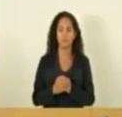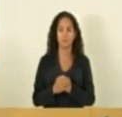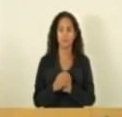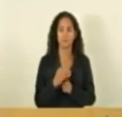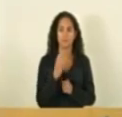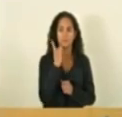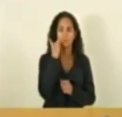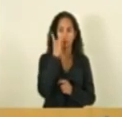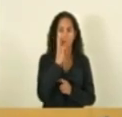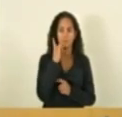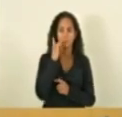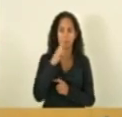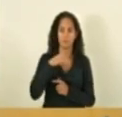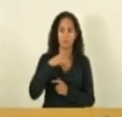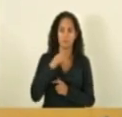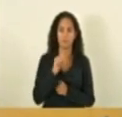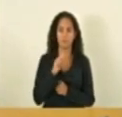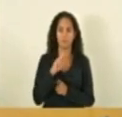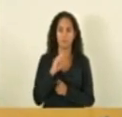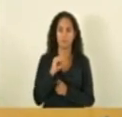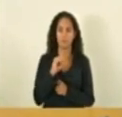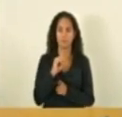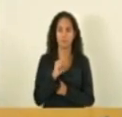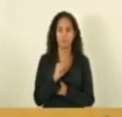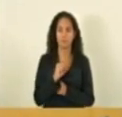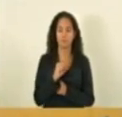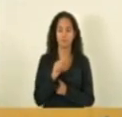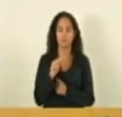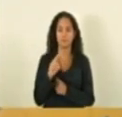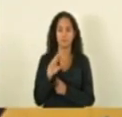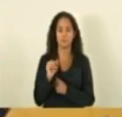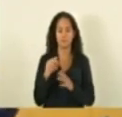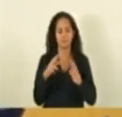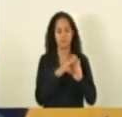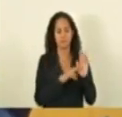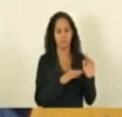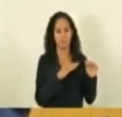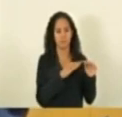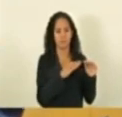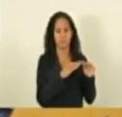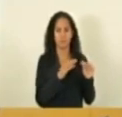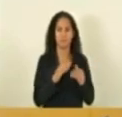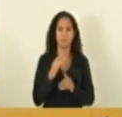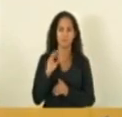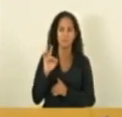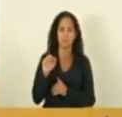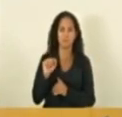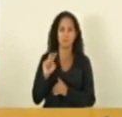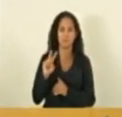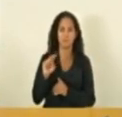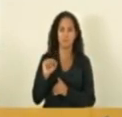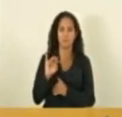Deputado Marcos Garcia. Com o relator, deputado Dr. Rafael Favato.